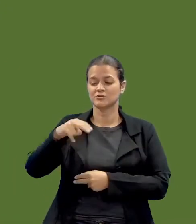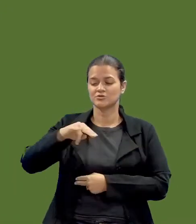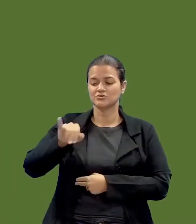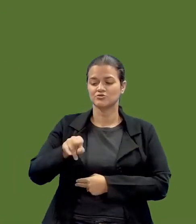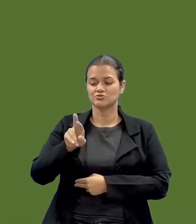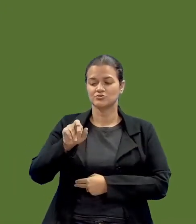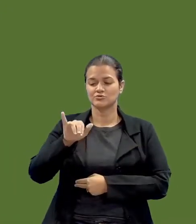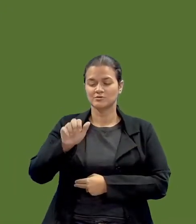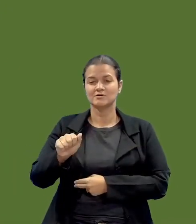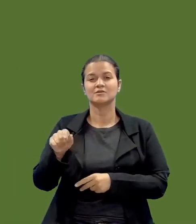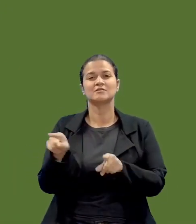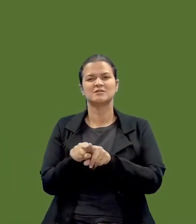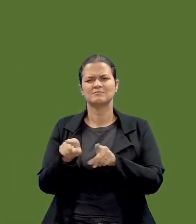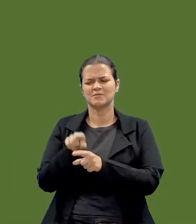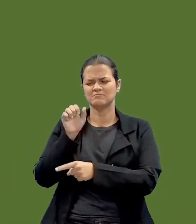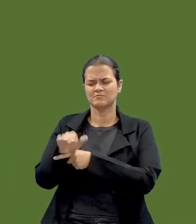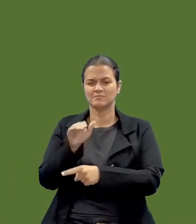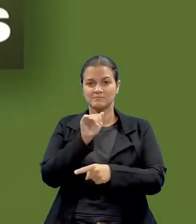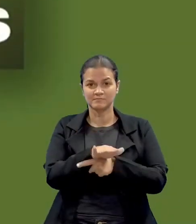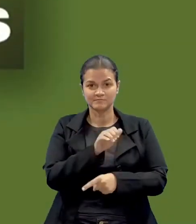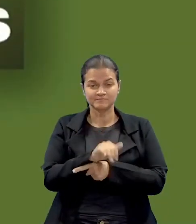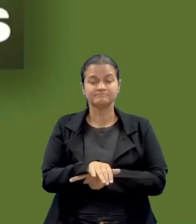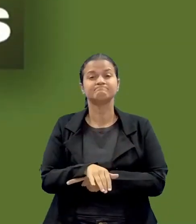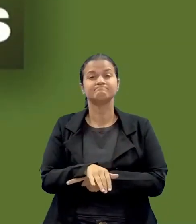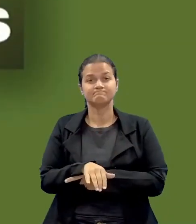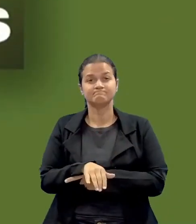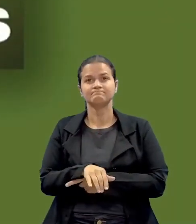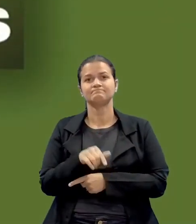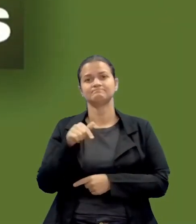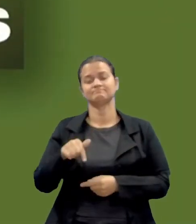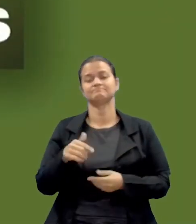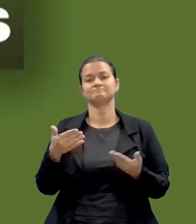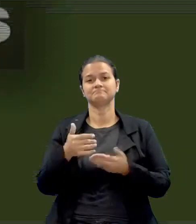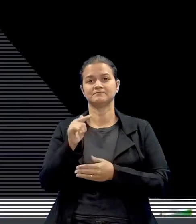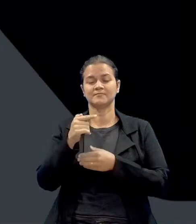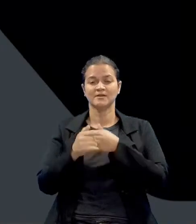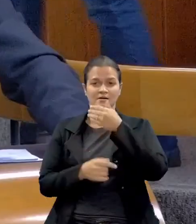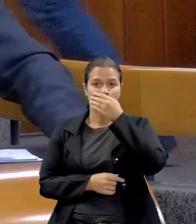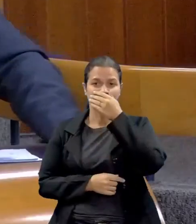tratos. Laila Alves, CBN Goiânia.